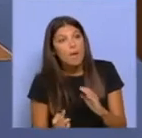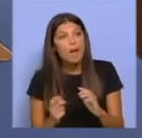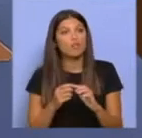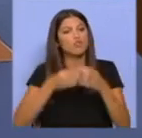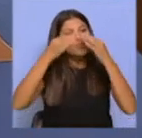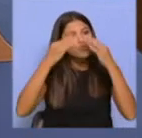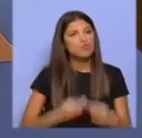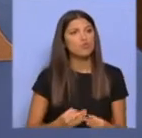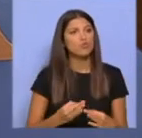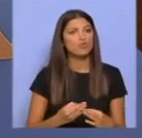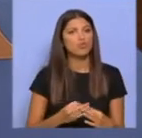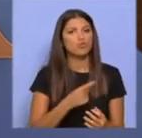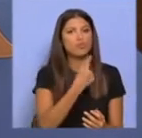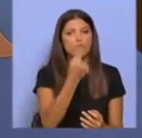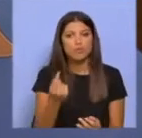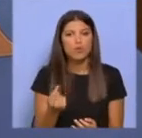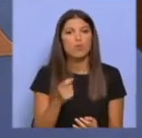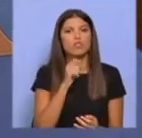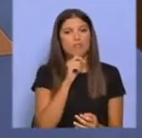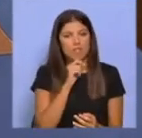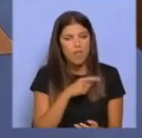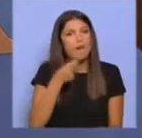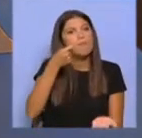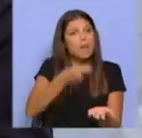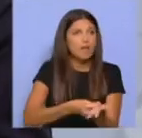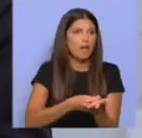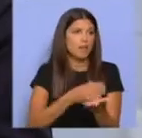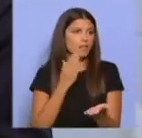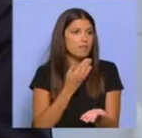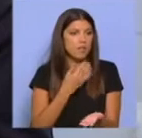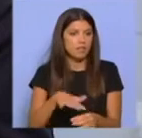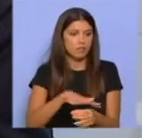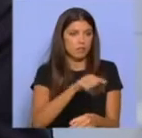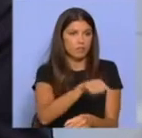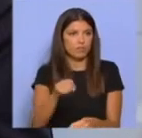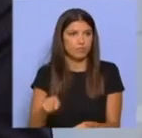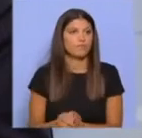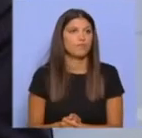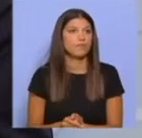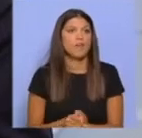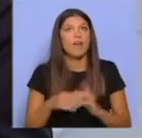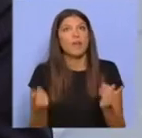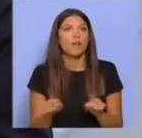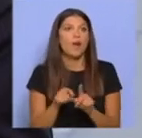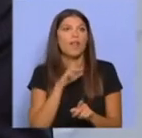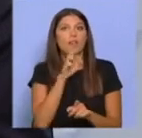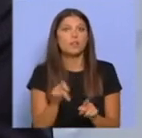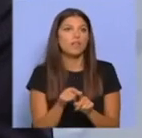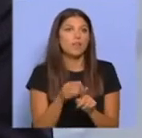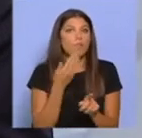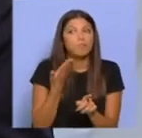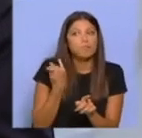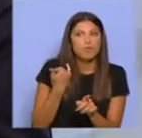cada um possa pagar consoante as suas disponibilidades. E por isso esta proposta não é uma utopia, ou não